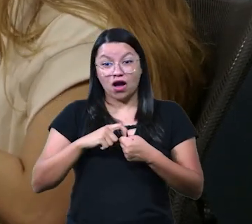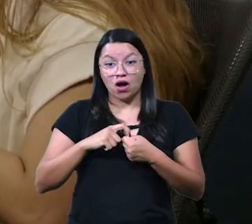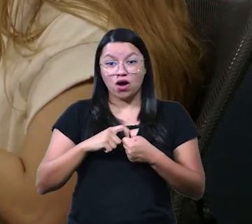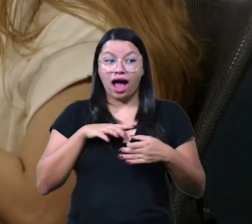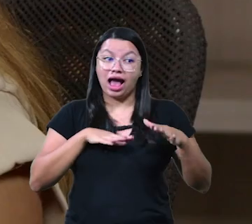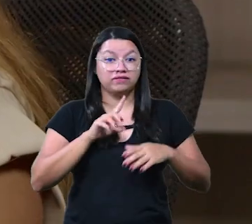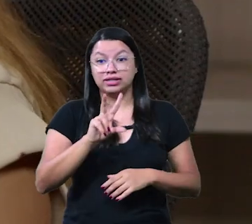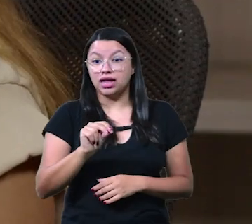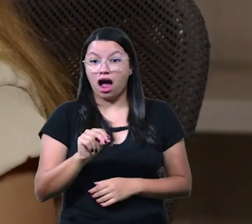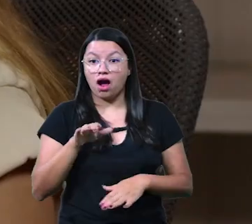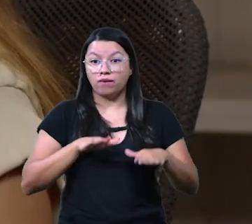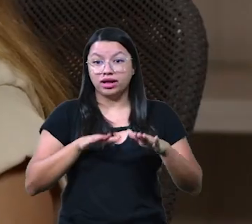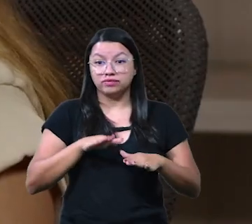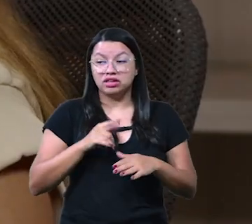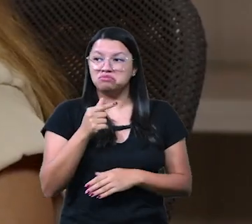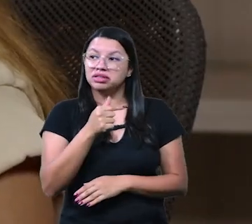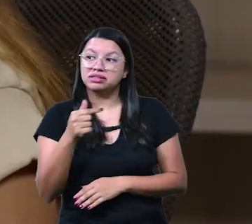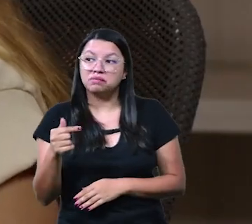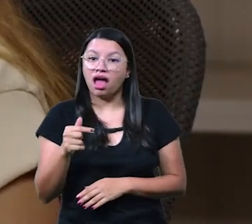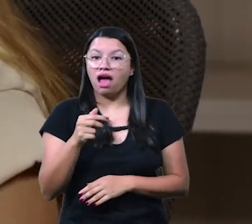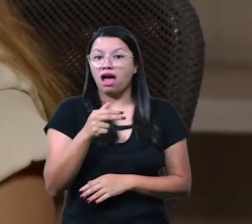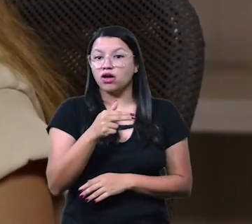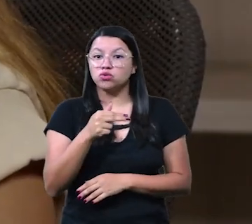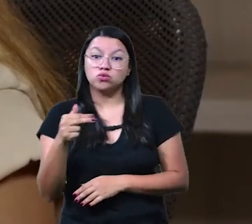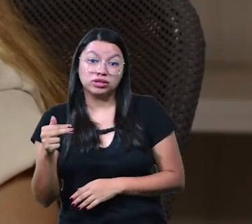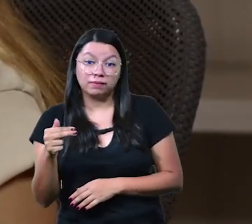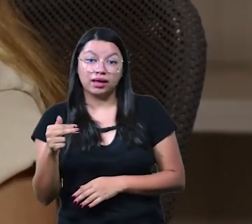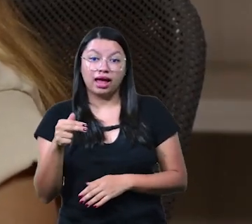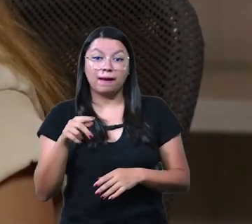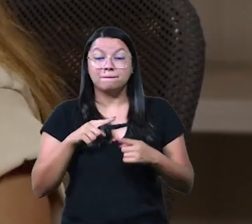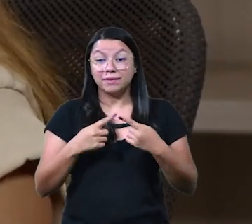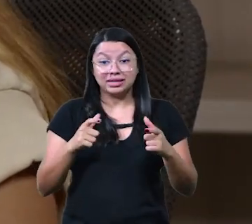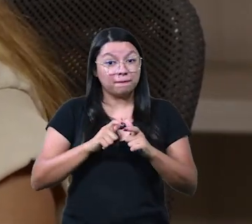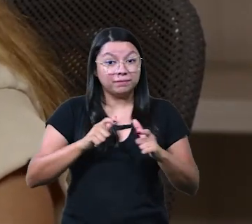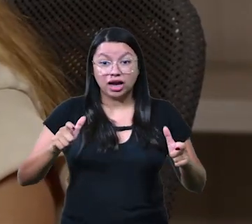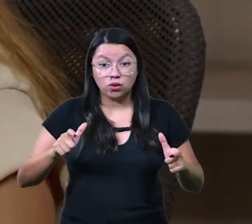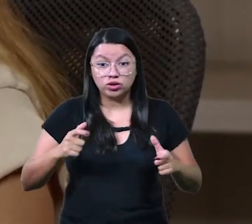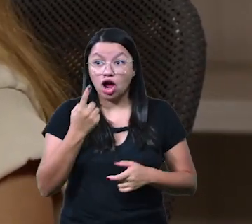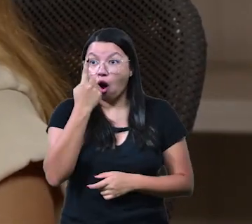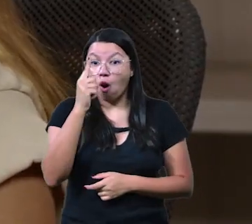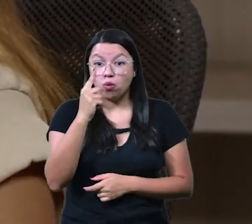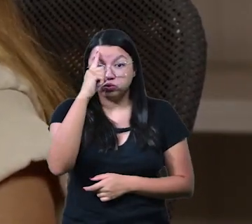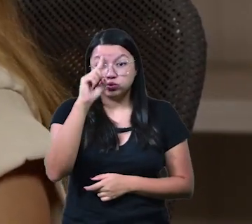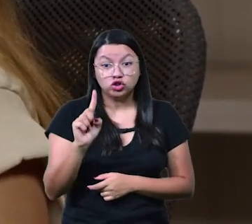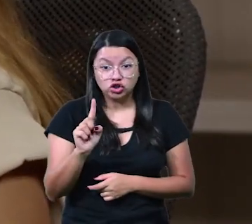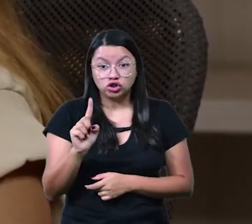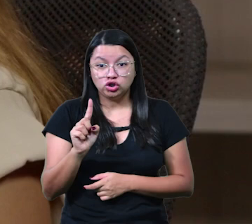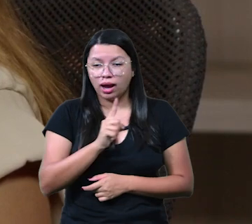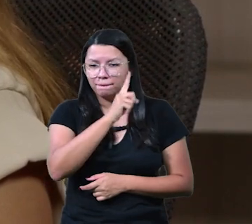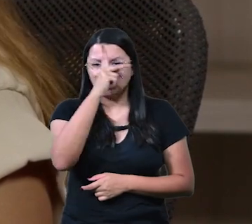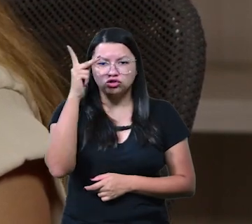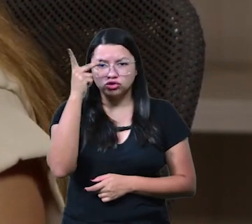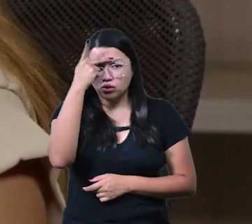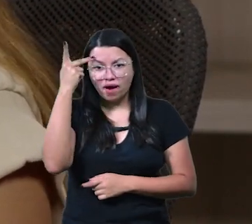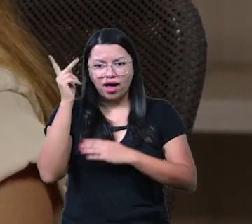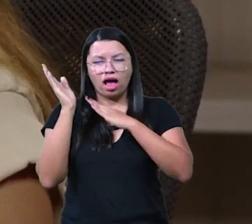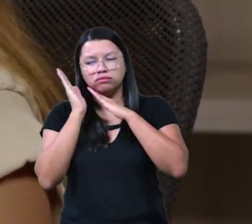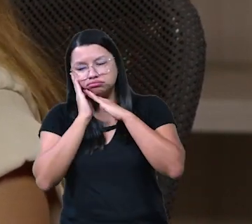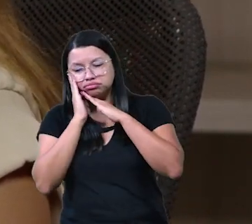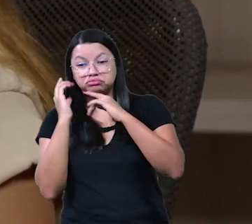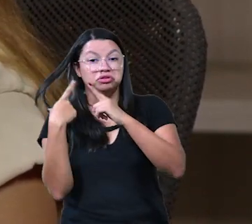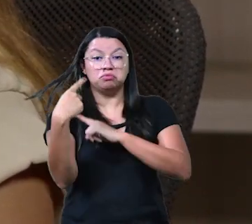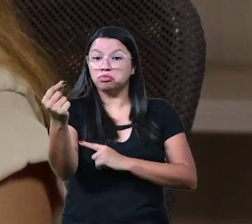semana, 2, mas na grande maioria é um dia, a pessoa só vai ficar ali, dormir e ir embora. Então, assim, é realmente detalhes,